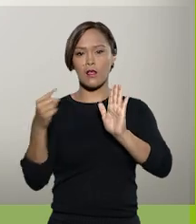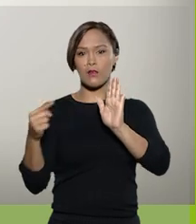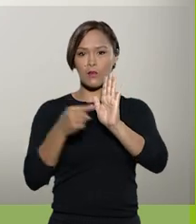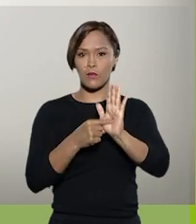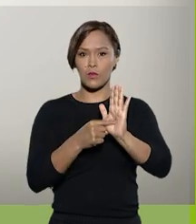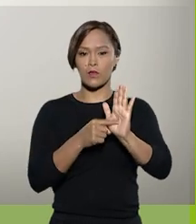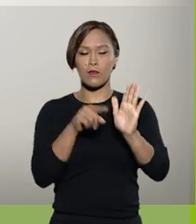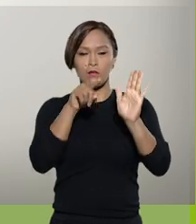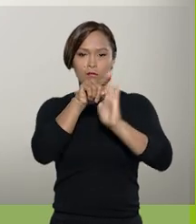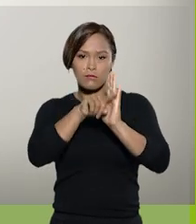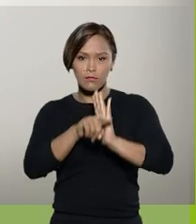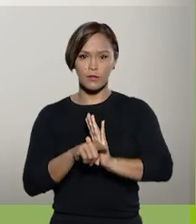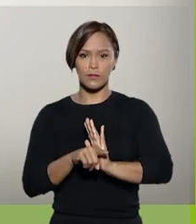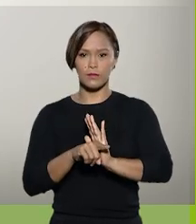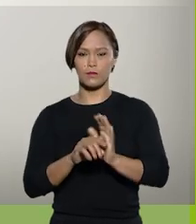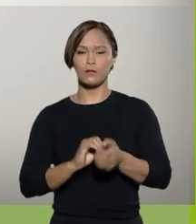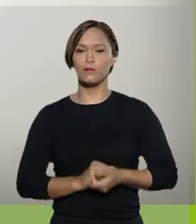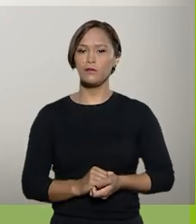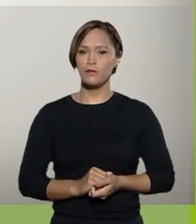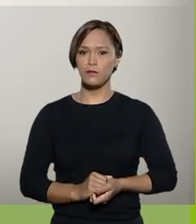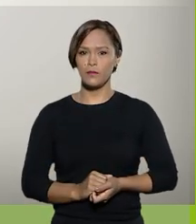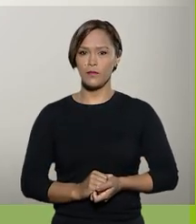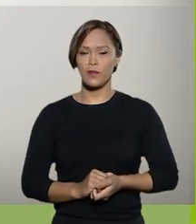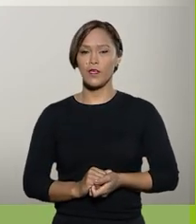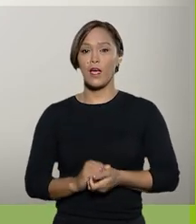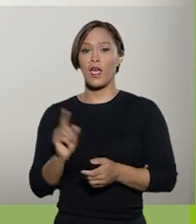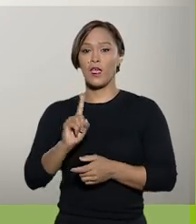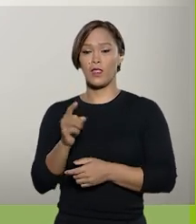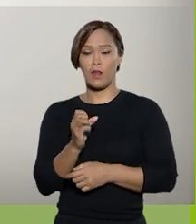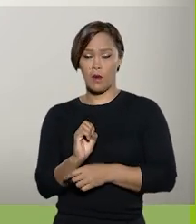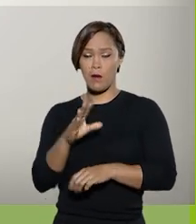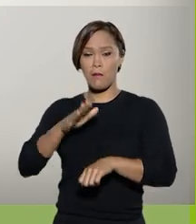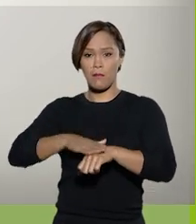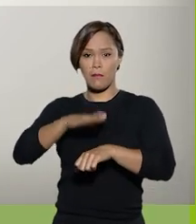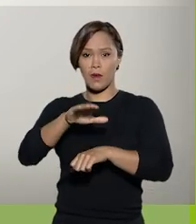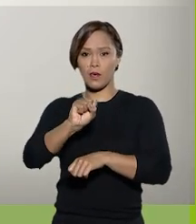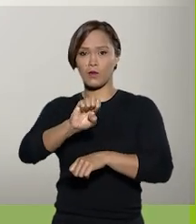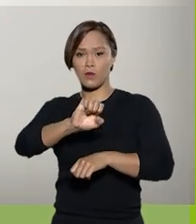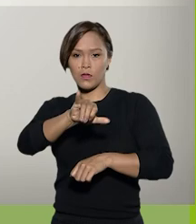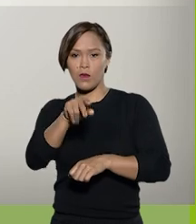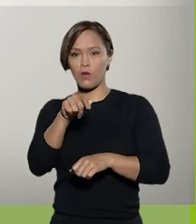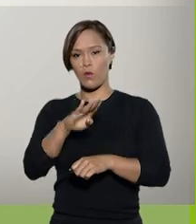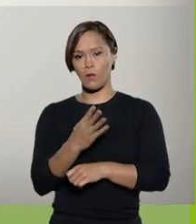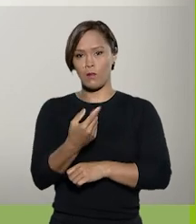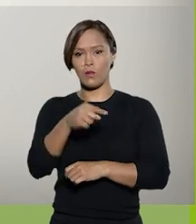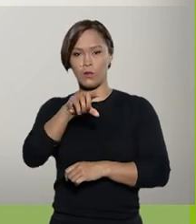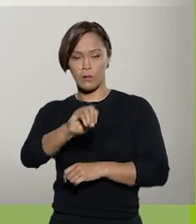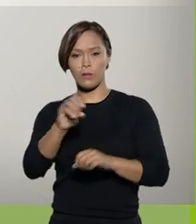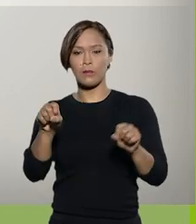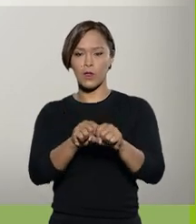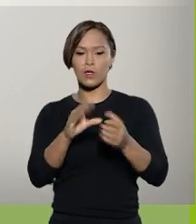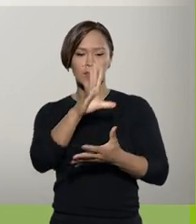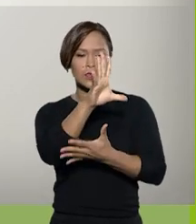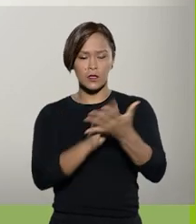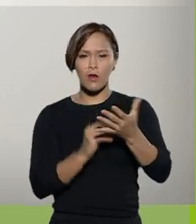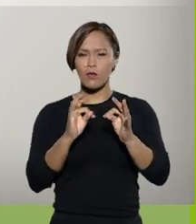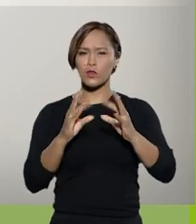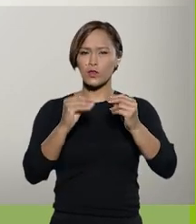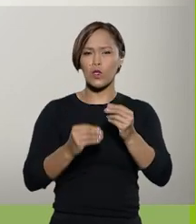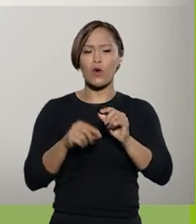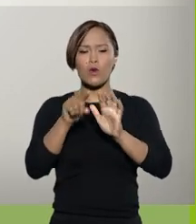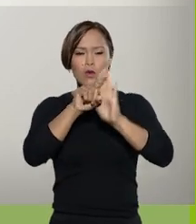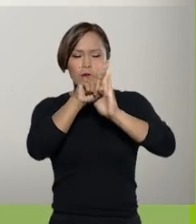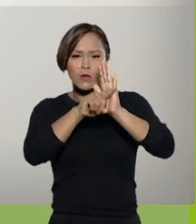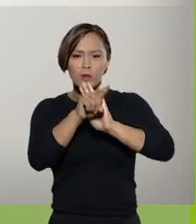botão Pesquisar. E não é só isso. No SEI 4.0, você pode salvar as pesquisas